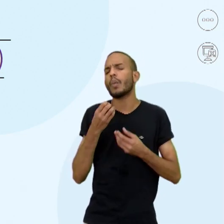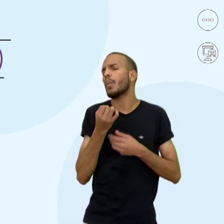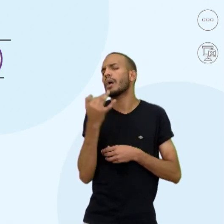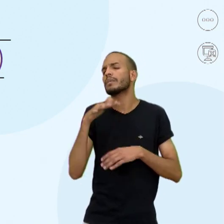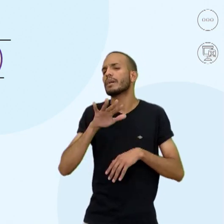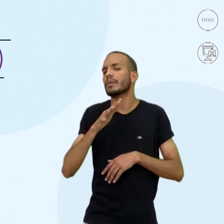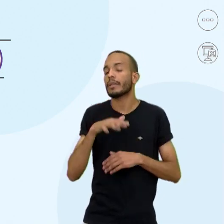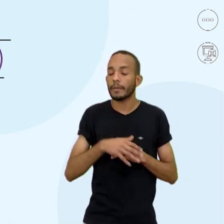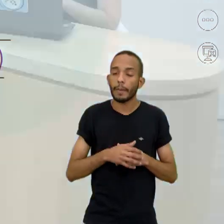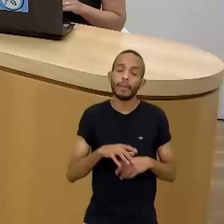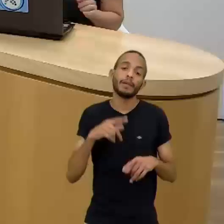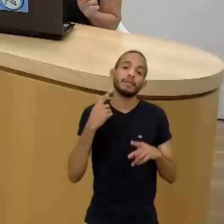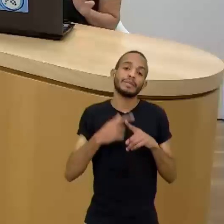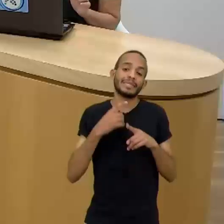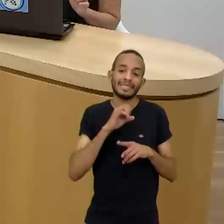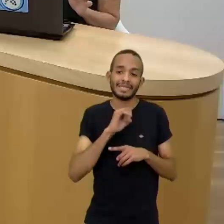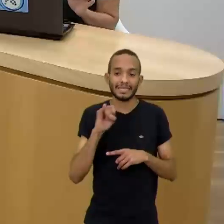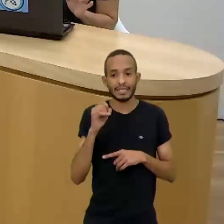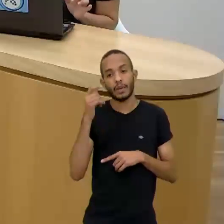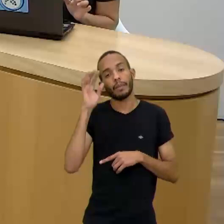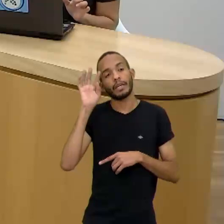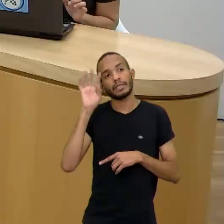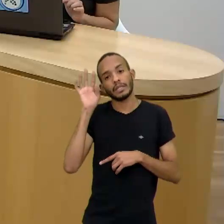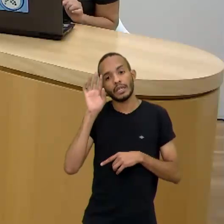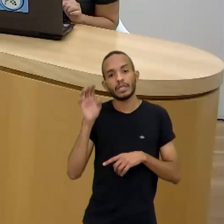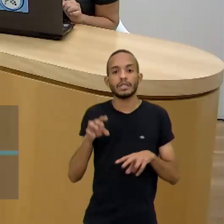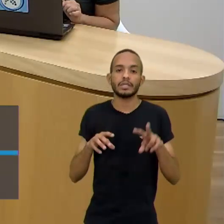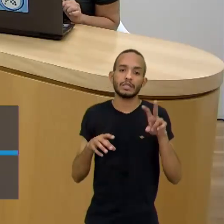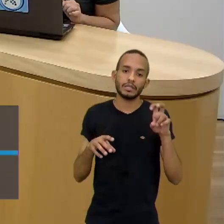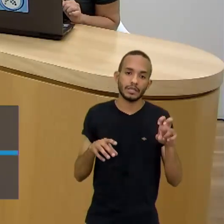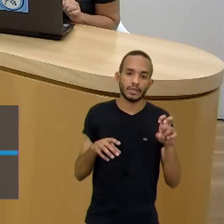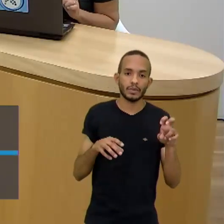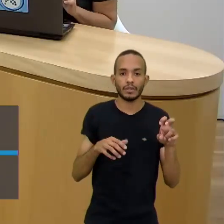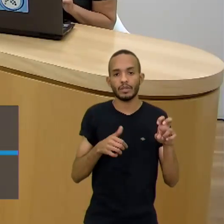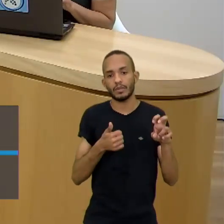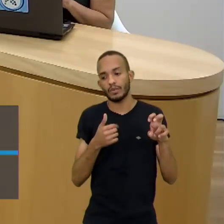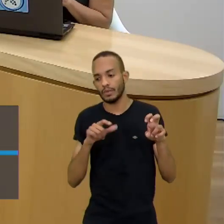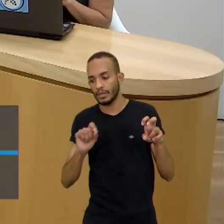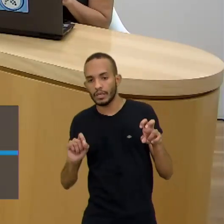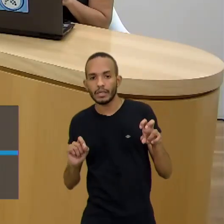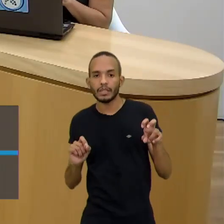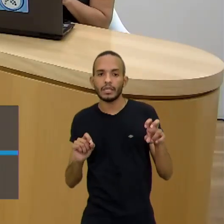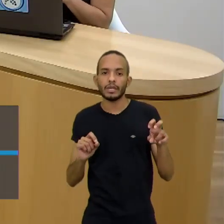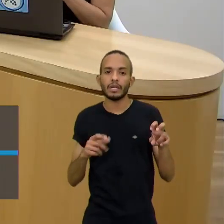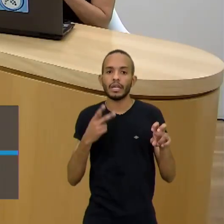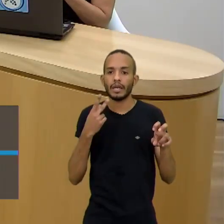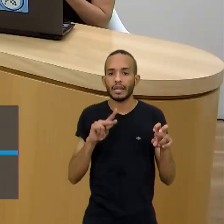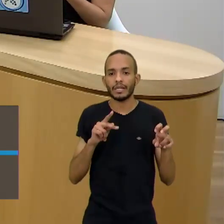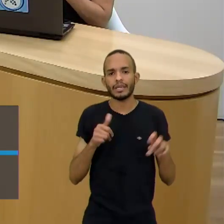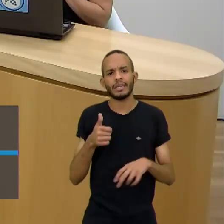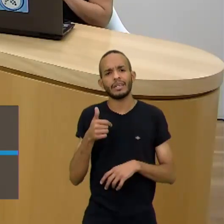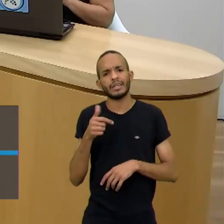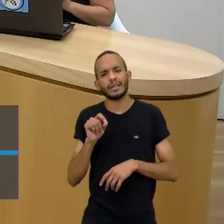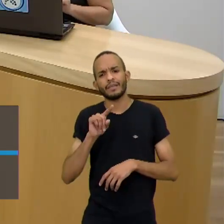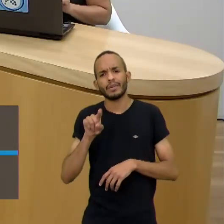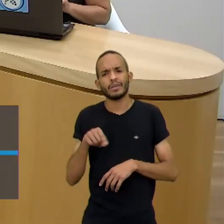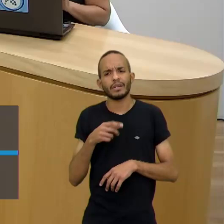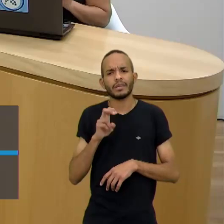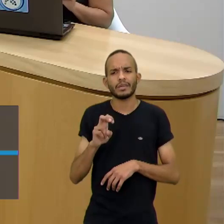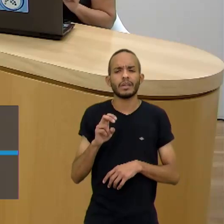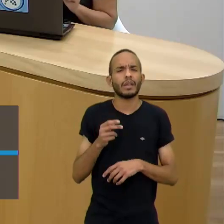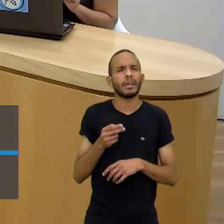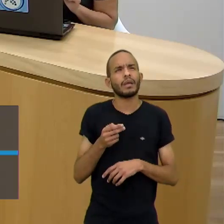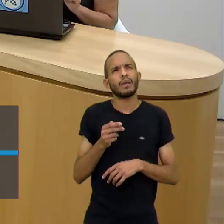menos, né, Inês? Sim, porque se eu pensar no 5 e no 10, eu tô vendo que o 10,5 é um pouquinho mais do que